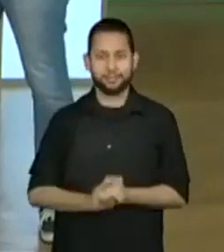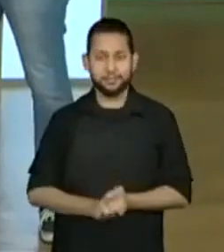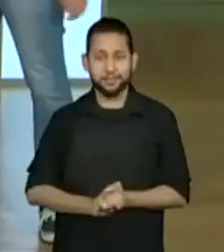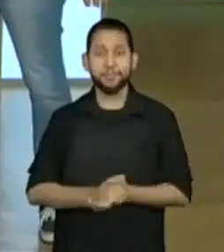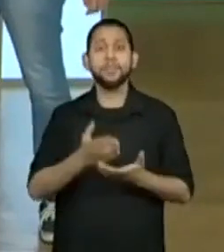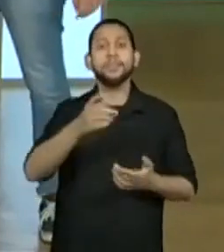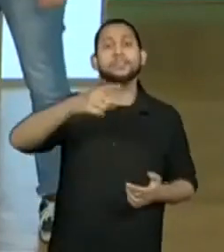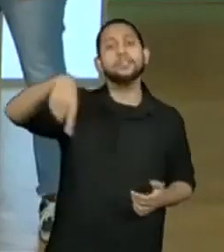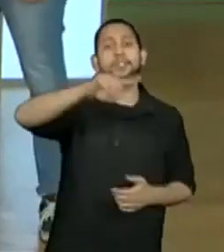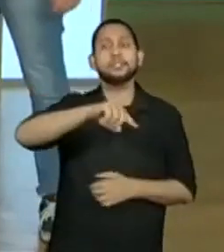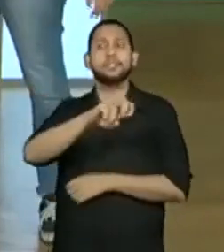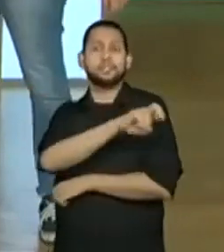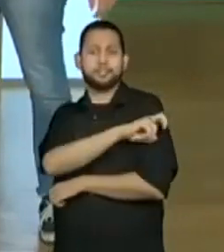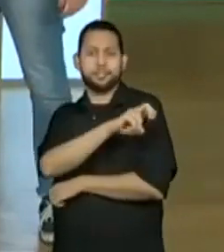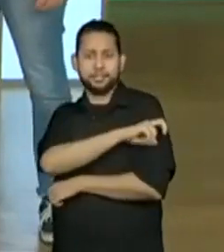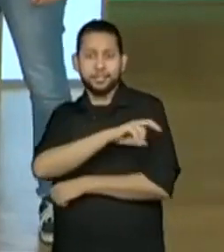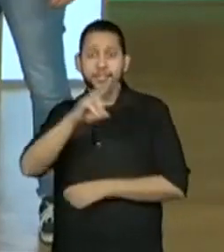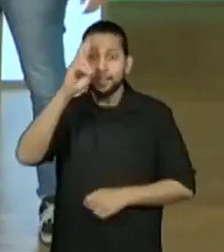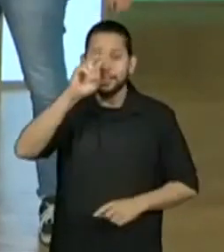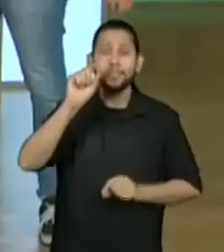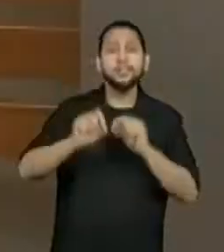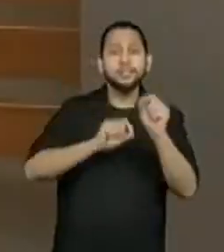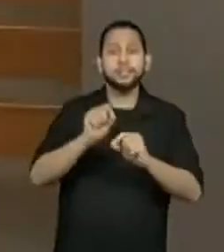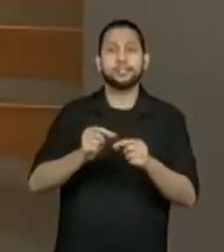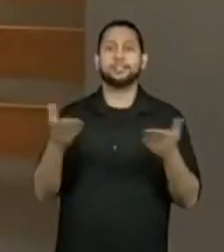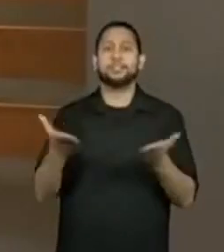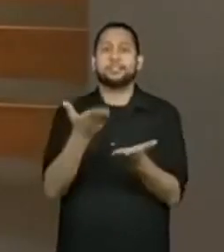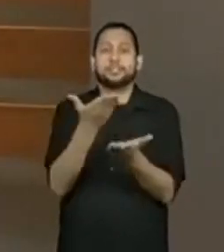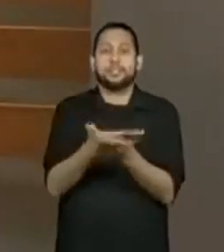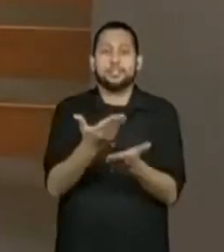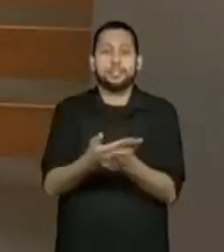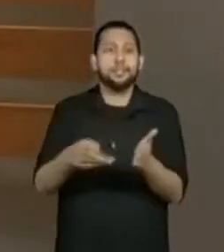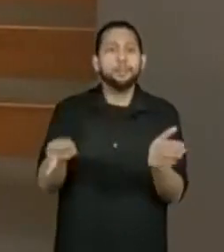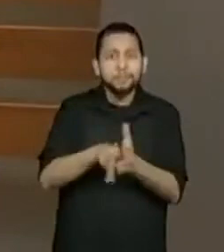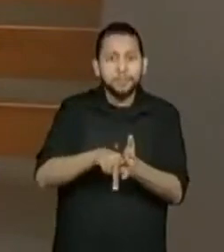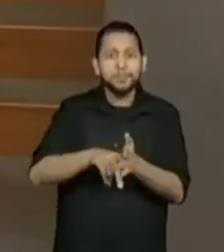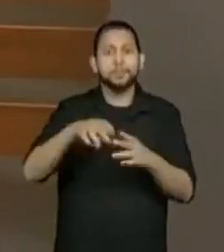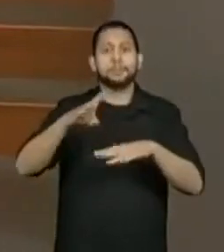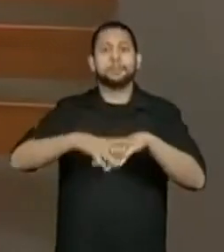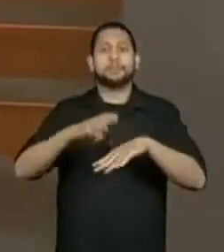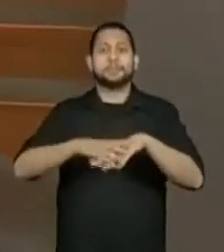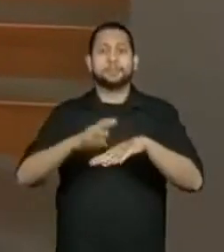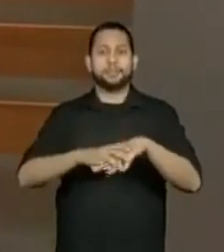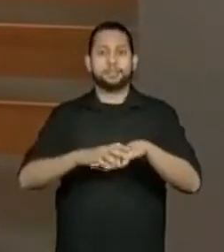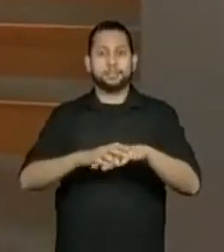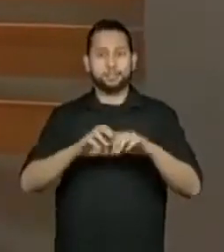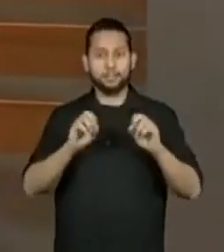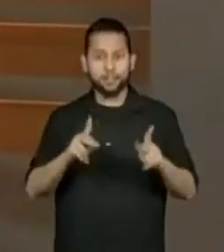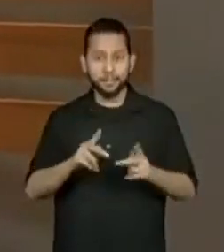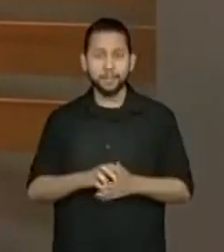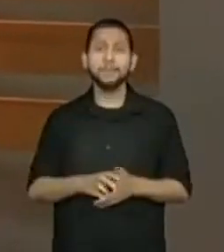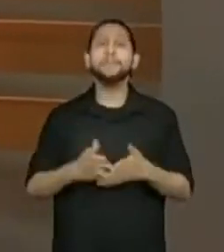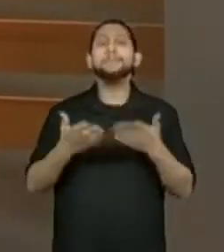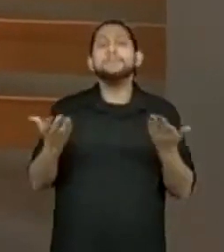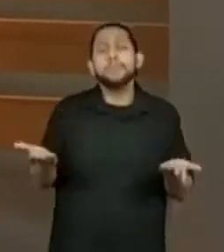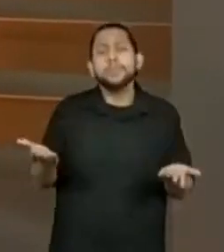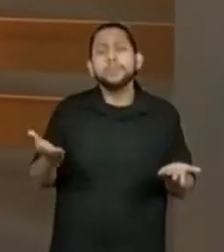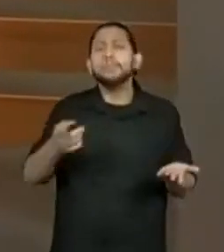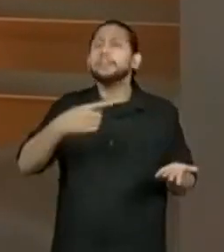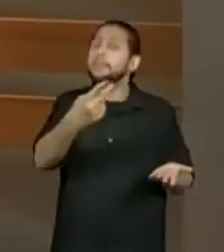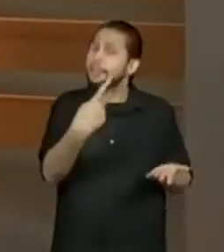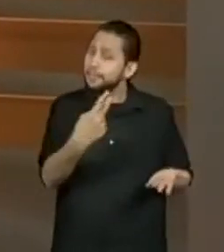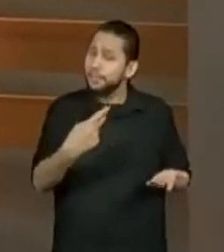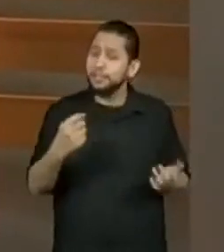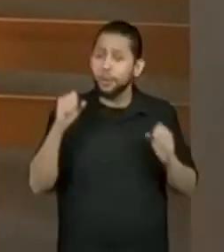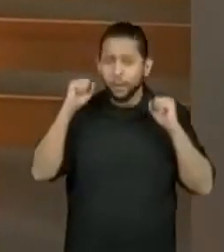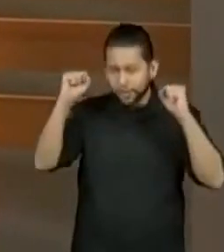aí do quinto ano, lembrem-se, a aula é de matemática. Portanto, devem torcer por